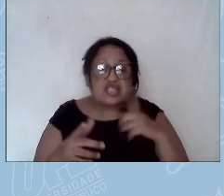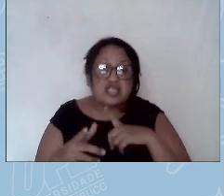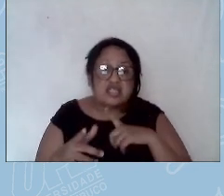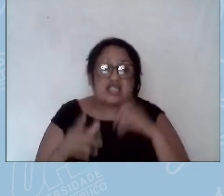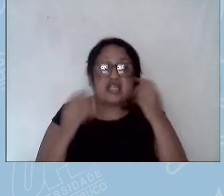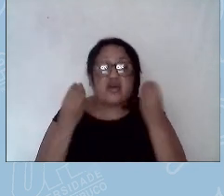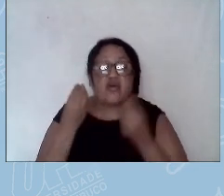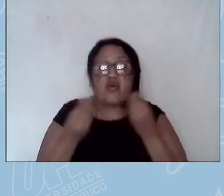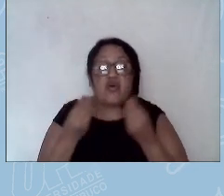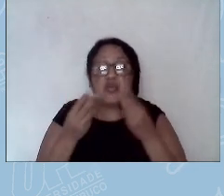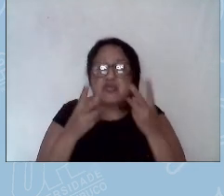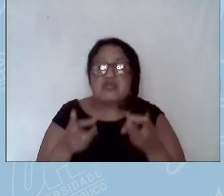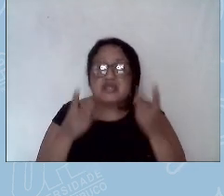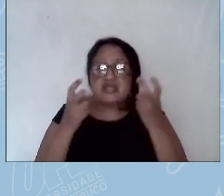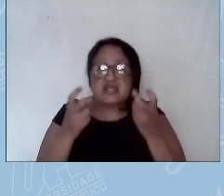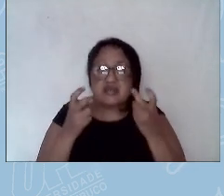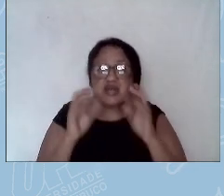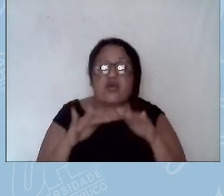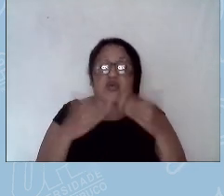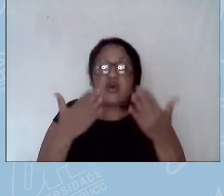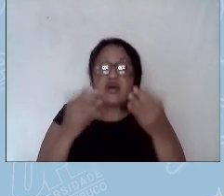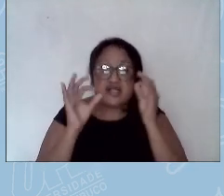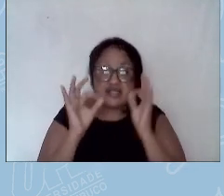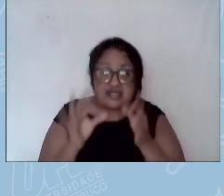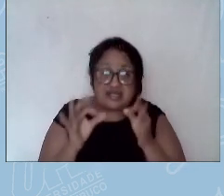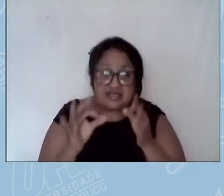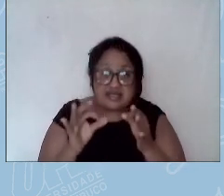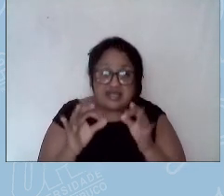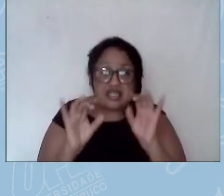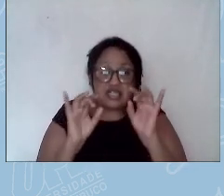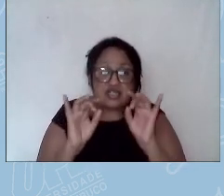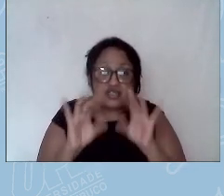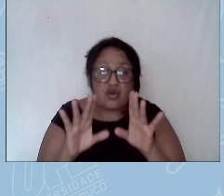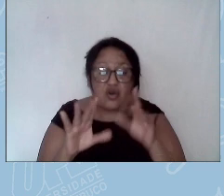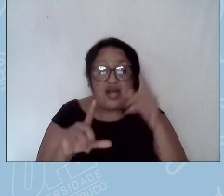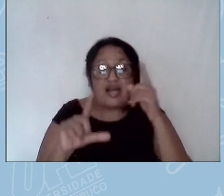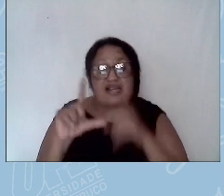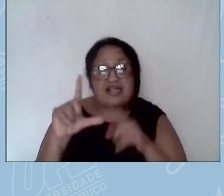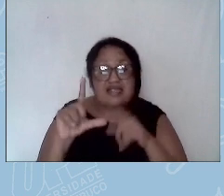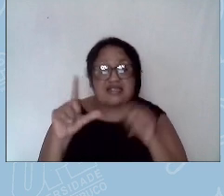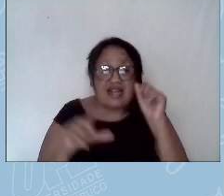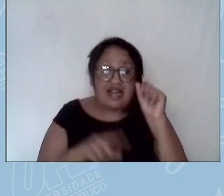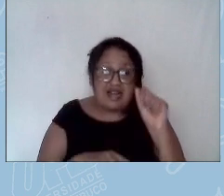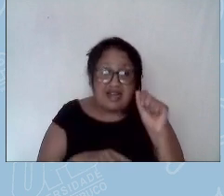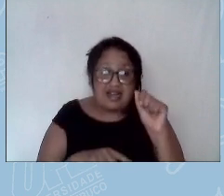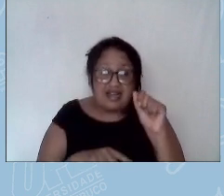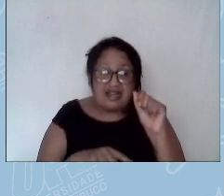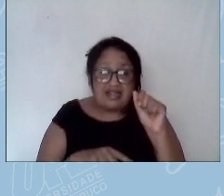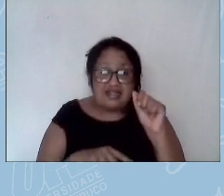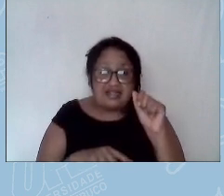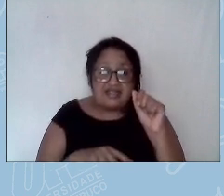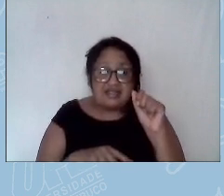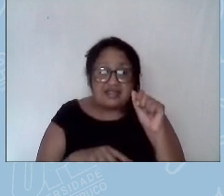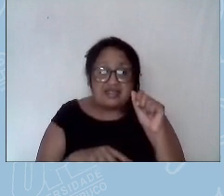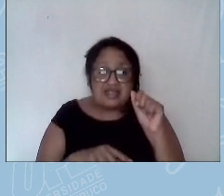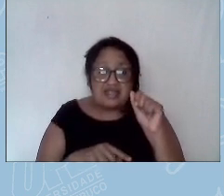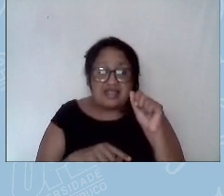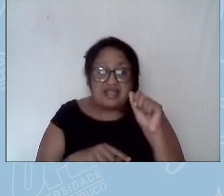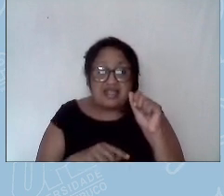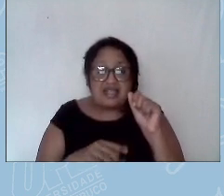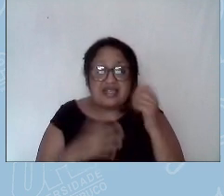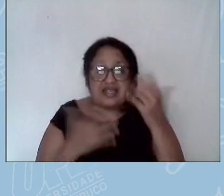identificar a alternativa correta porque apenas a letra A satisfaz essas condições